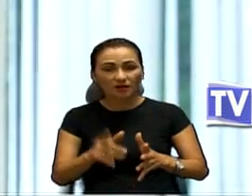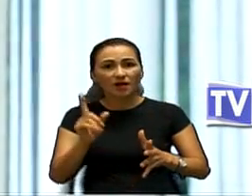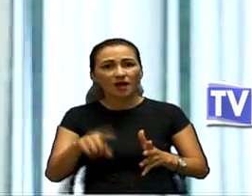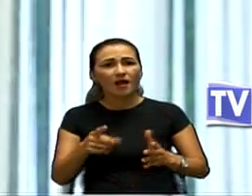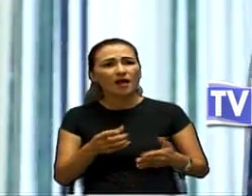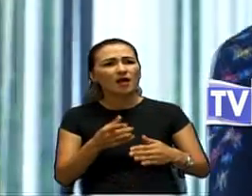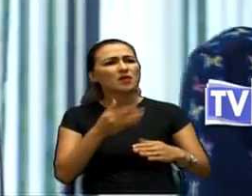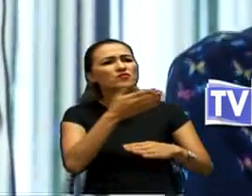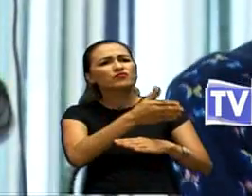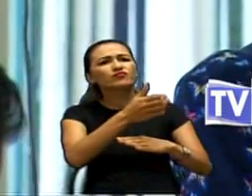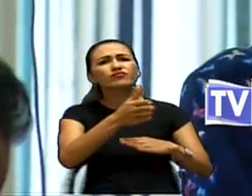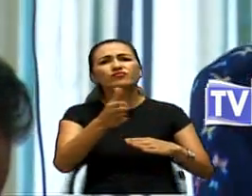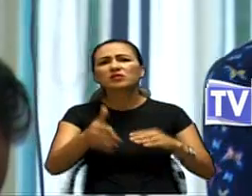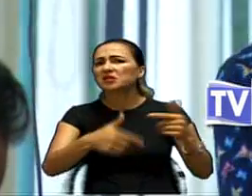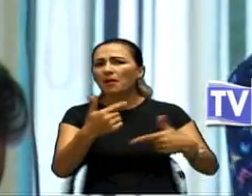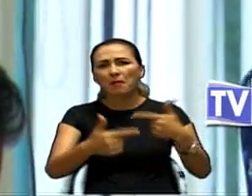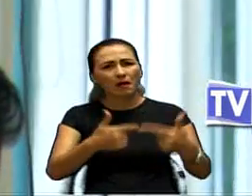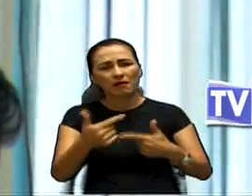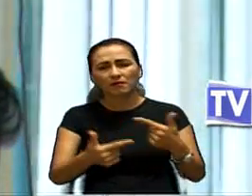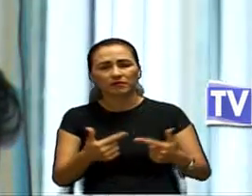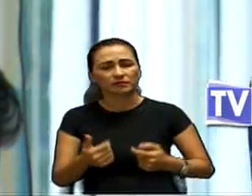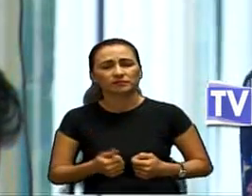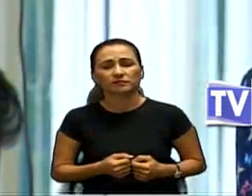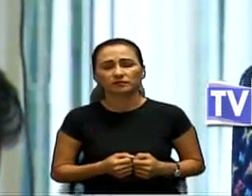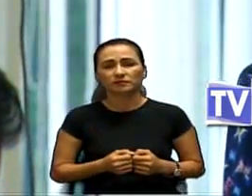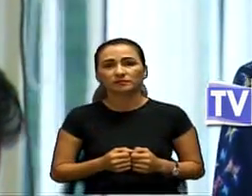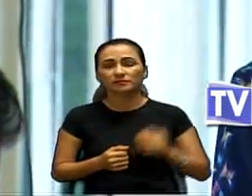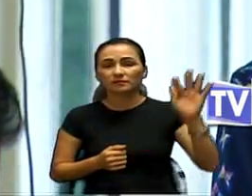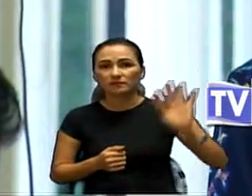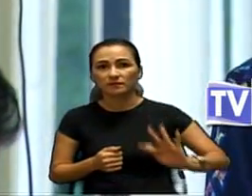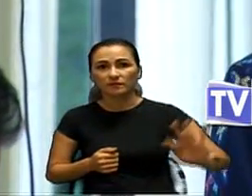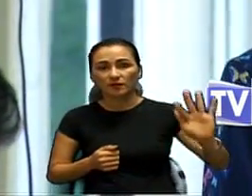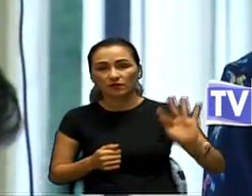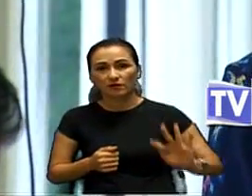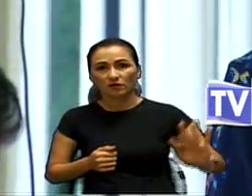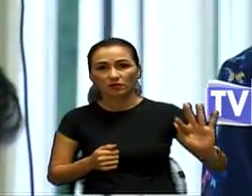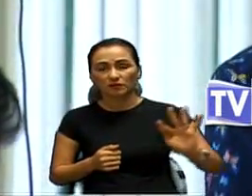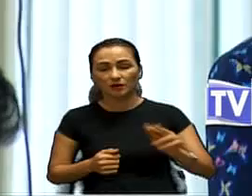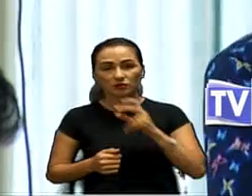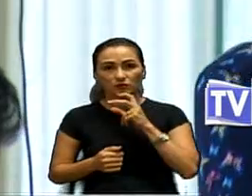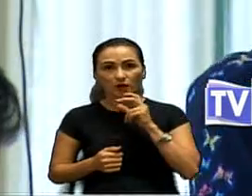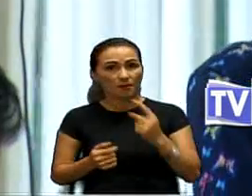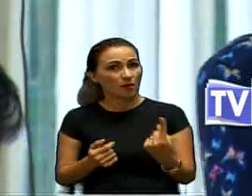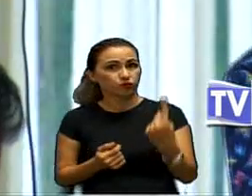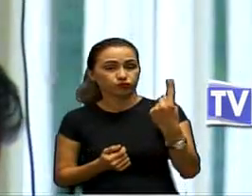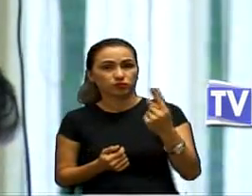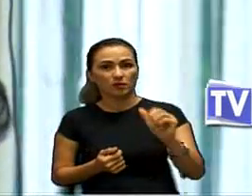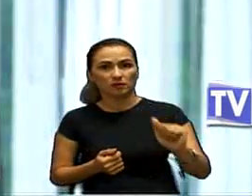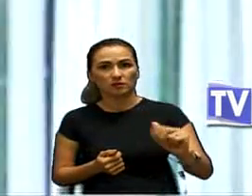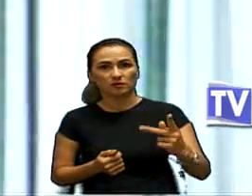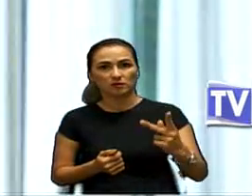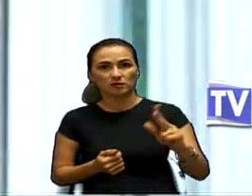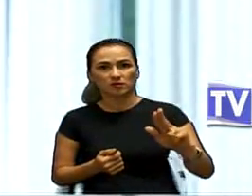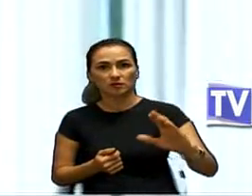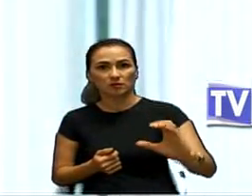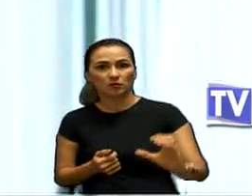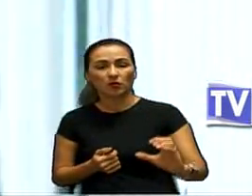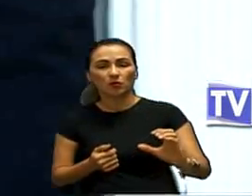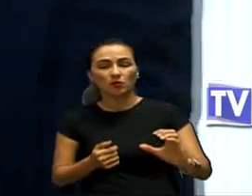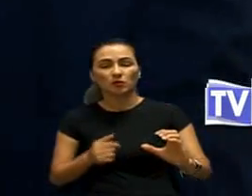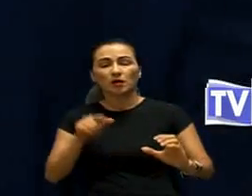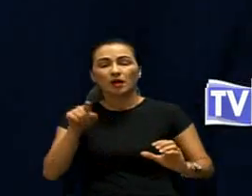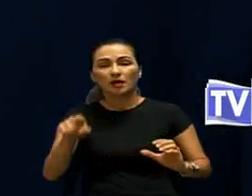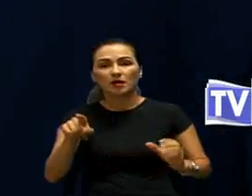única universidade, né, em Sorocaba de medicina que nós temos é PUC, tem enfermagem, tem a Uniso, a Unip também